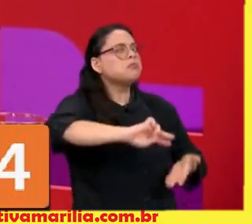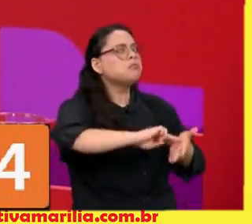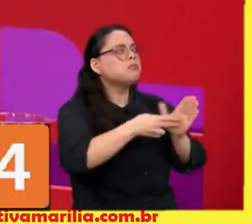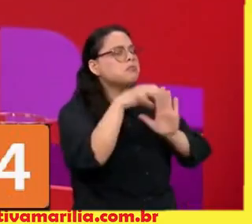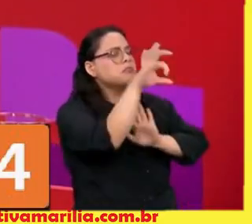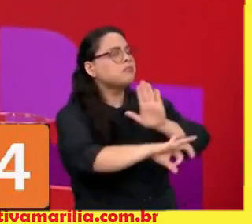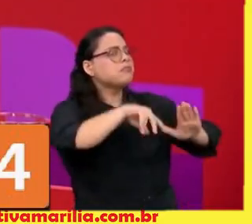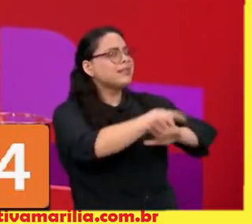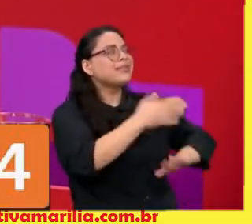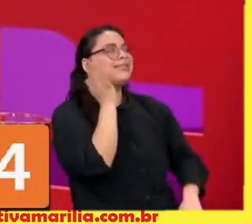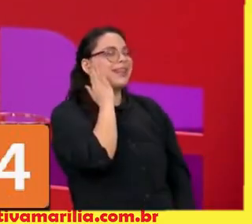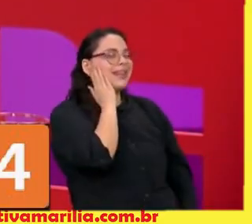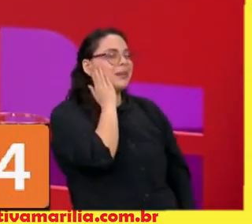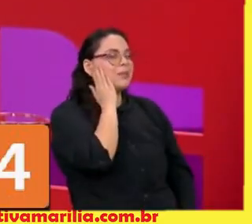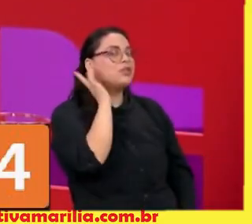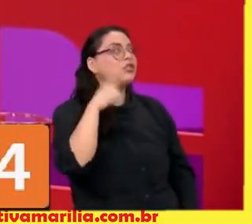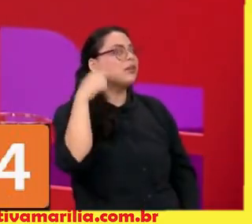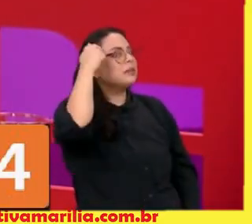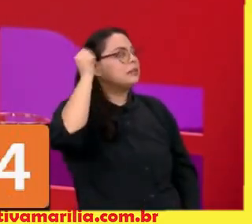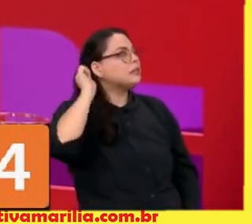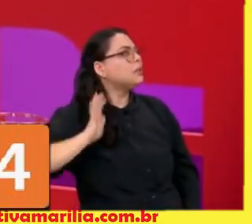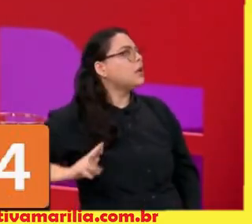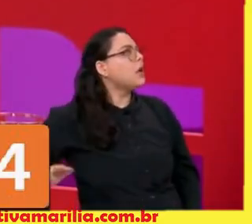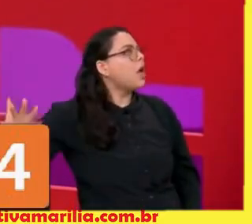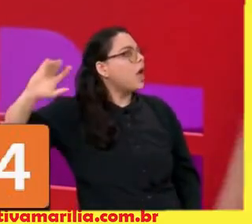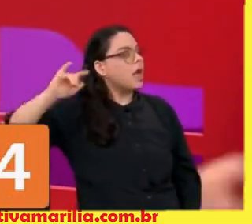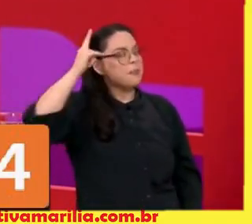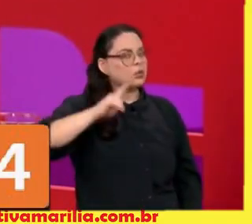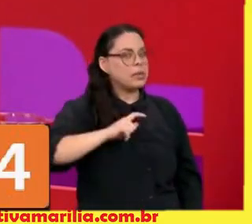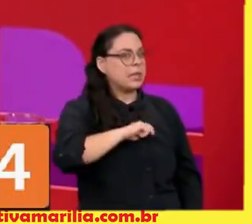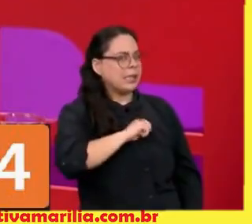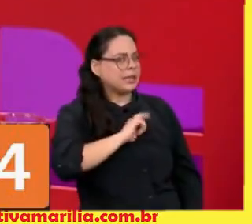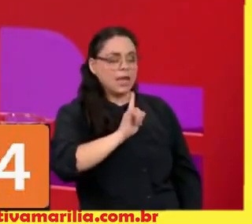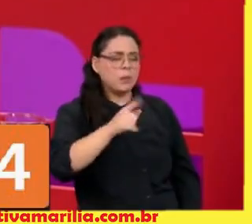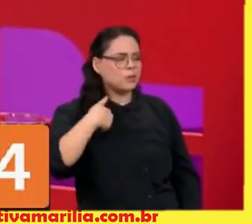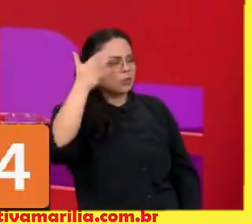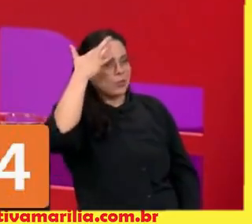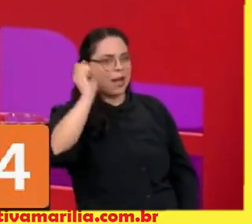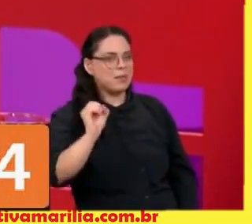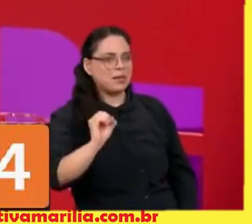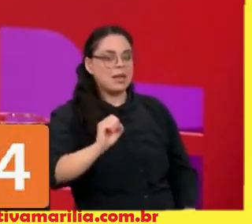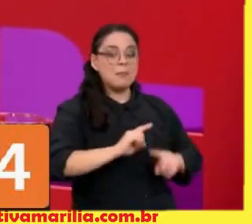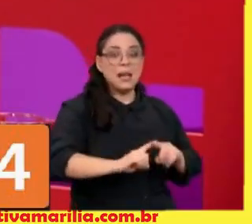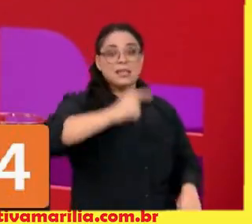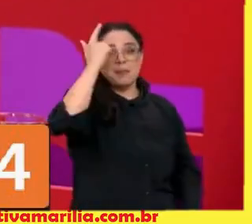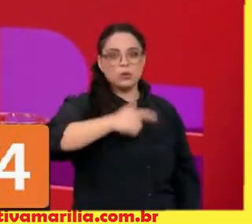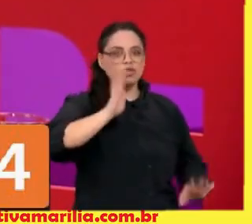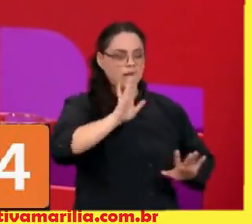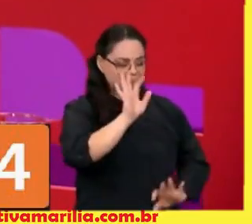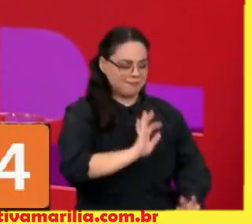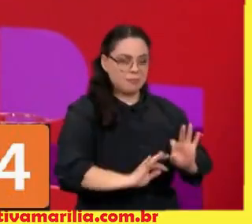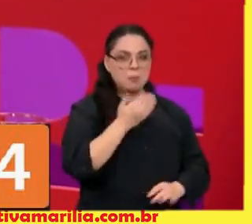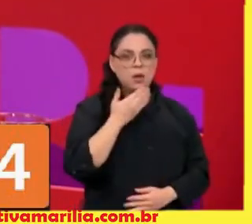já... Isso é inconsciente, né? Claro. Que a pessoa faz isso por sacanagem. Ela quer melhorar. Claro. Mas ela já cria uma versão melhorzinha de Claro. si mesma. Tenta